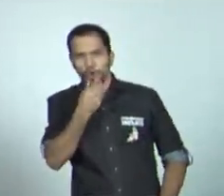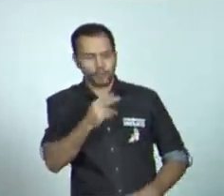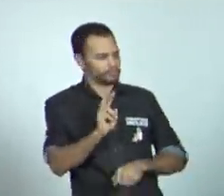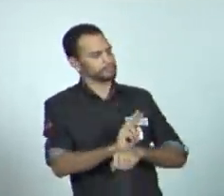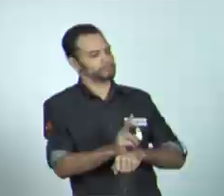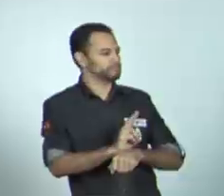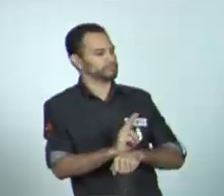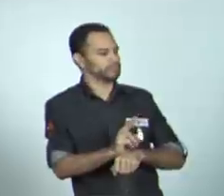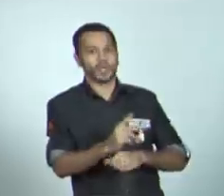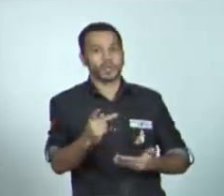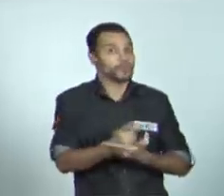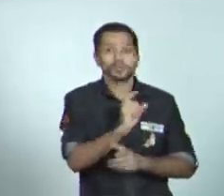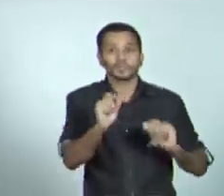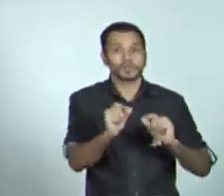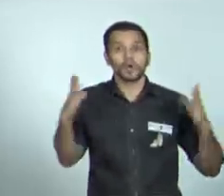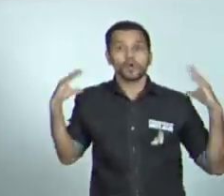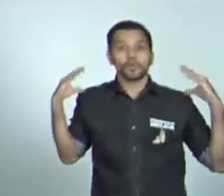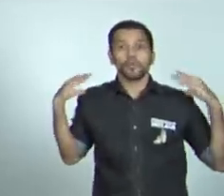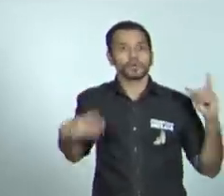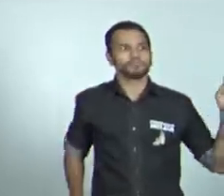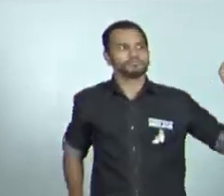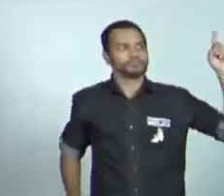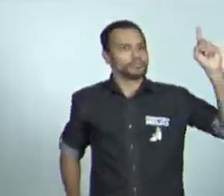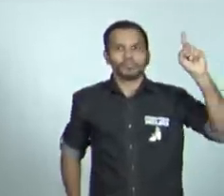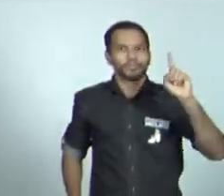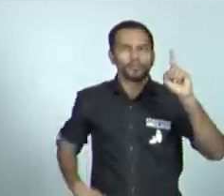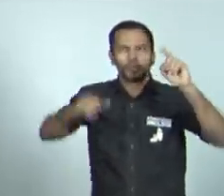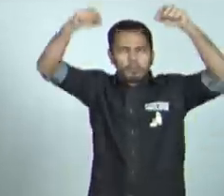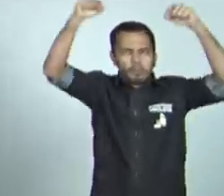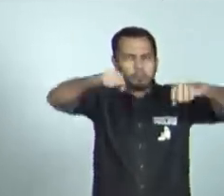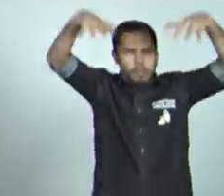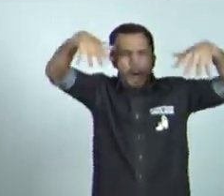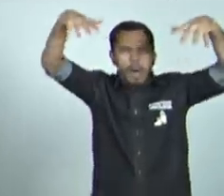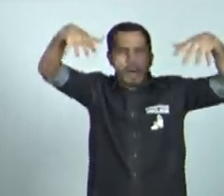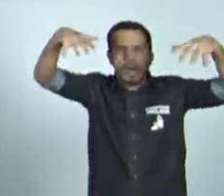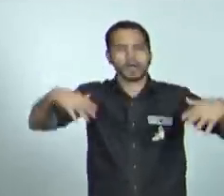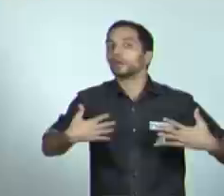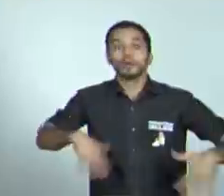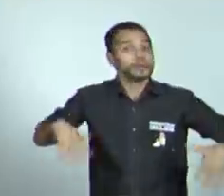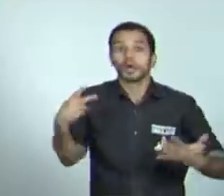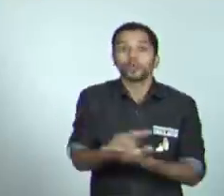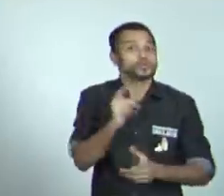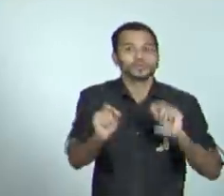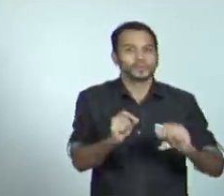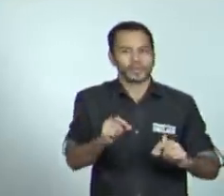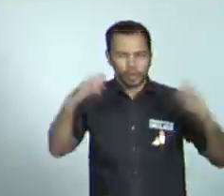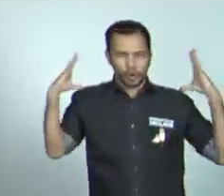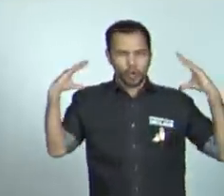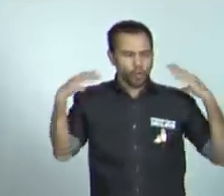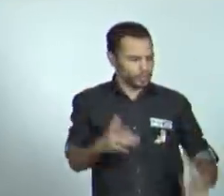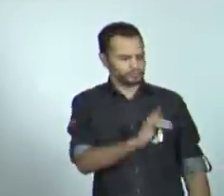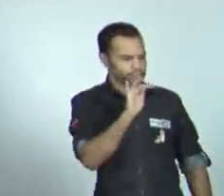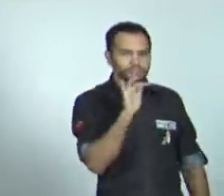repentinamente apareceu um anjo do senhor e uma luz brilhou na célula e ele tocou